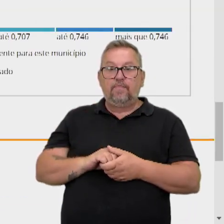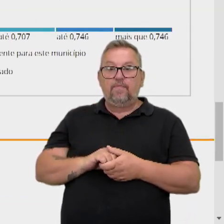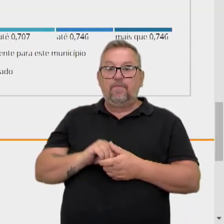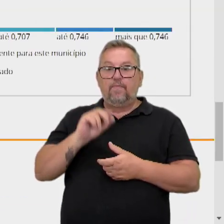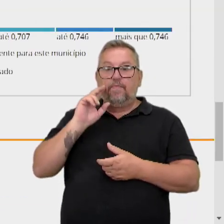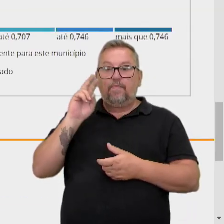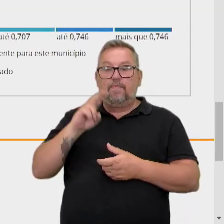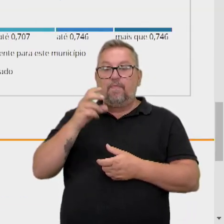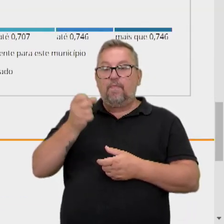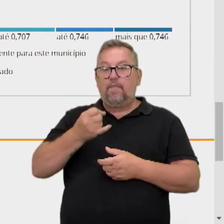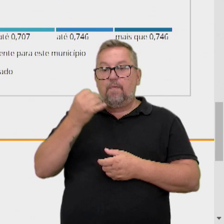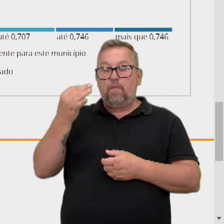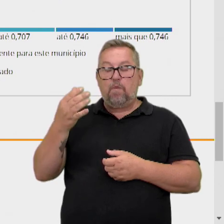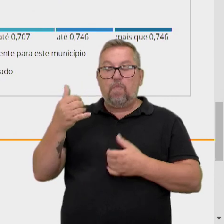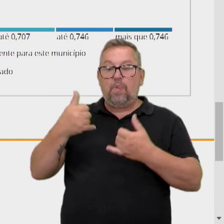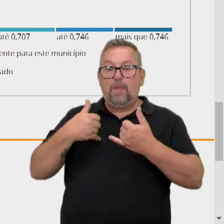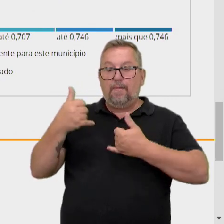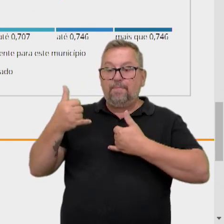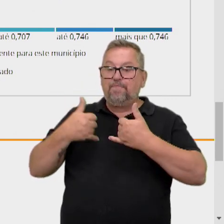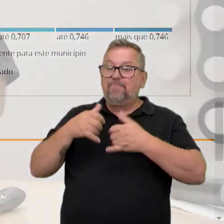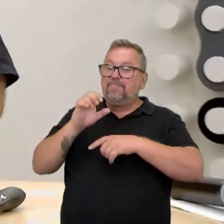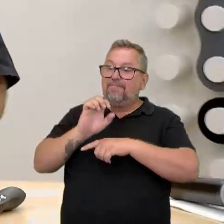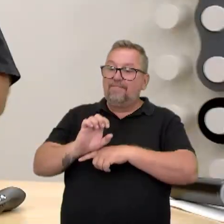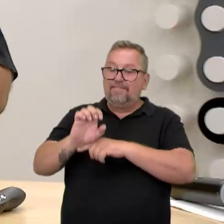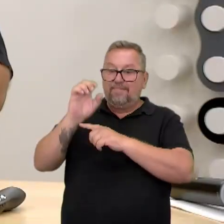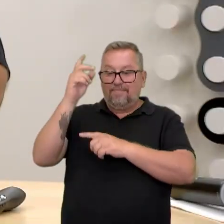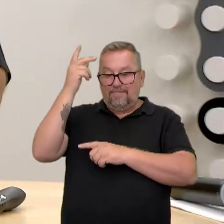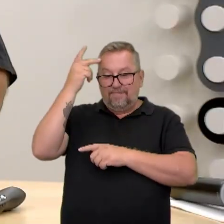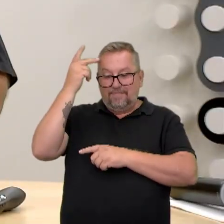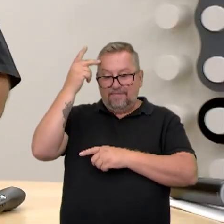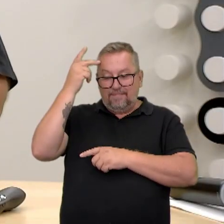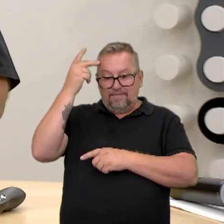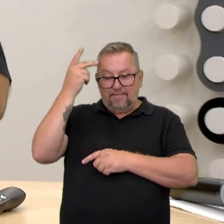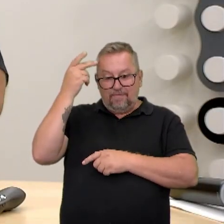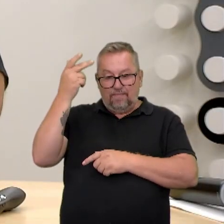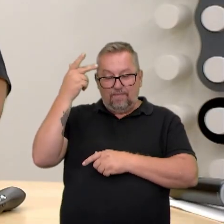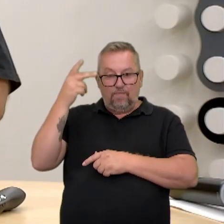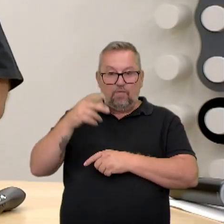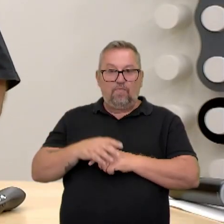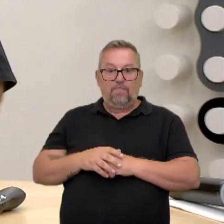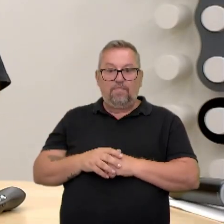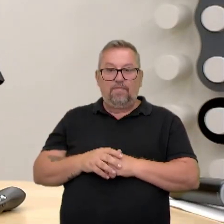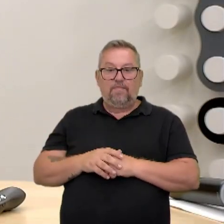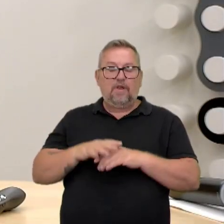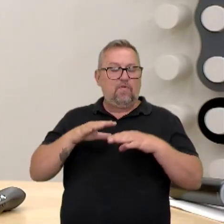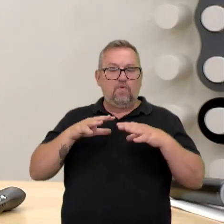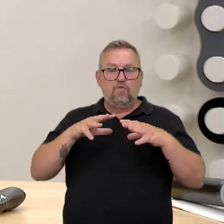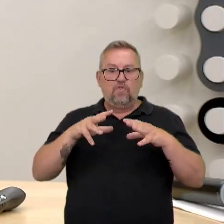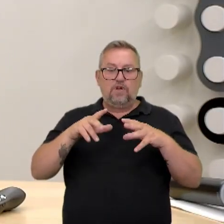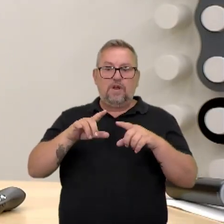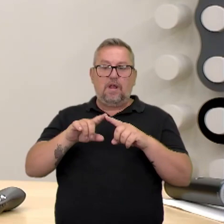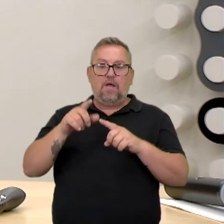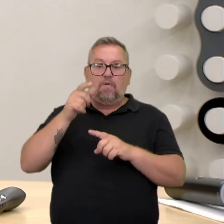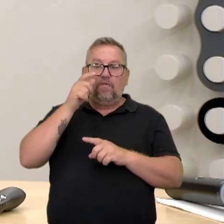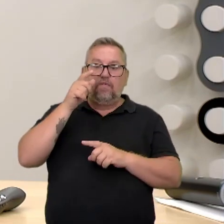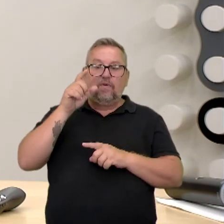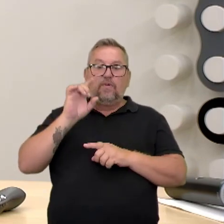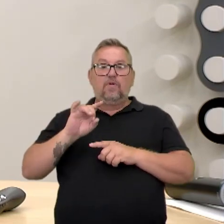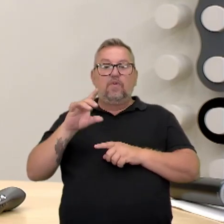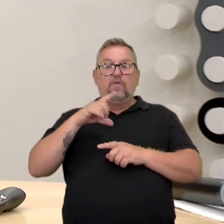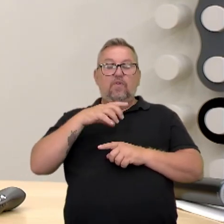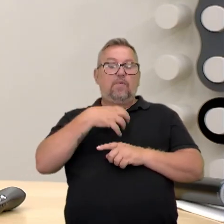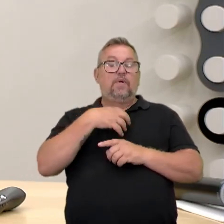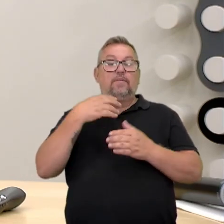aqui vários dados do estado de São Paulo geral, tá, pessoal? Então isso aí a gente viu só assim